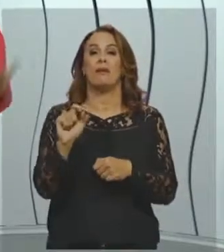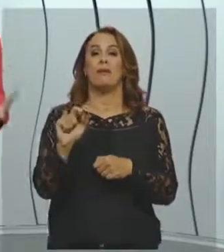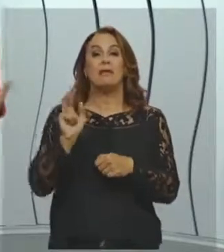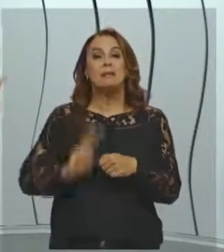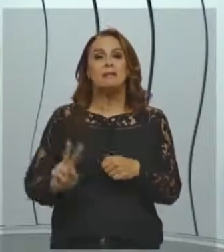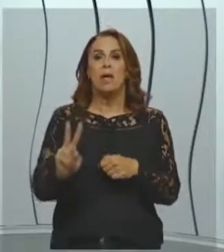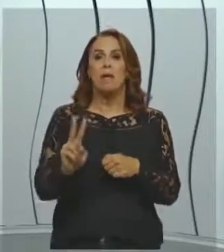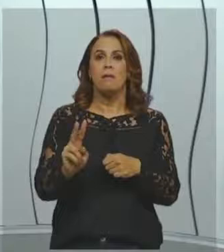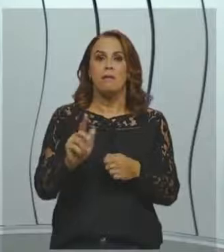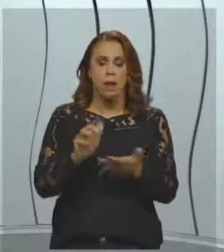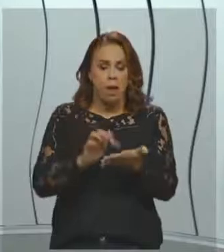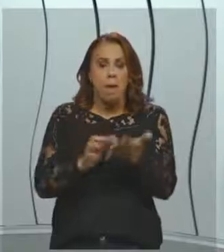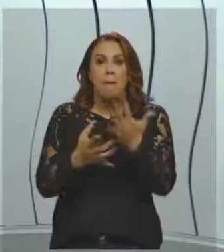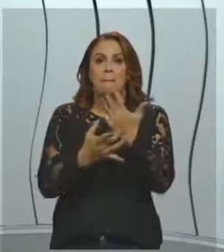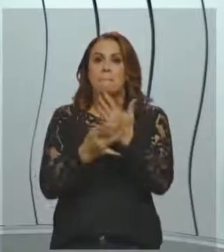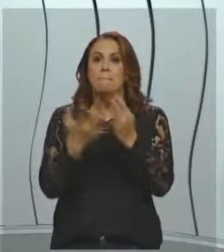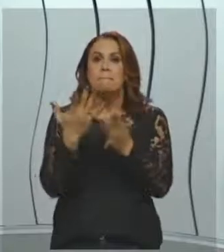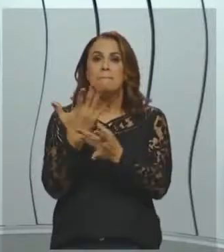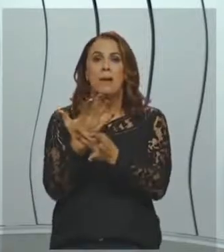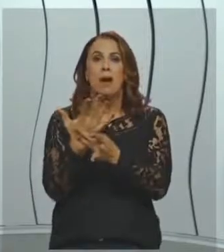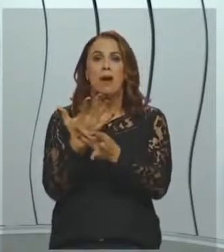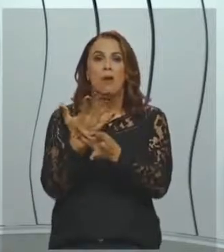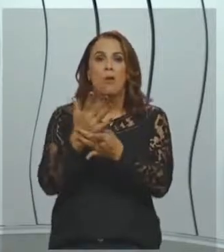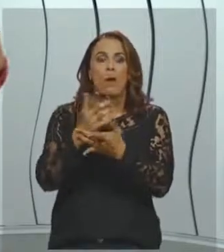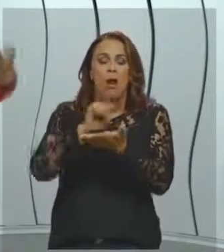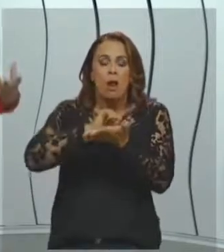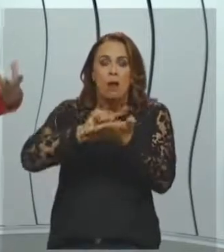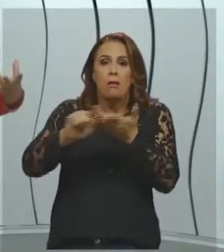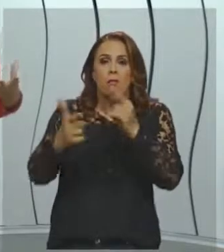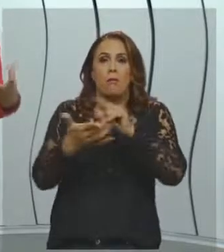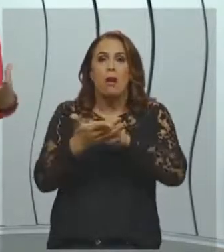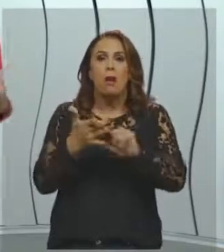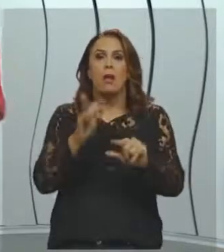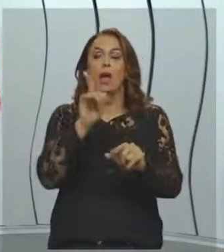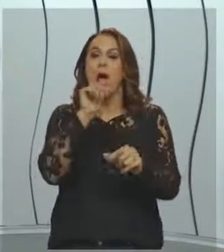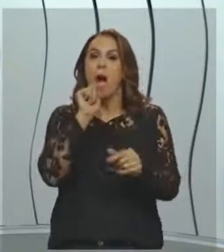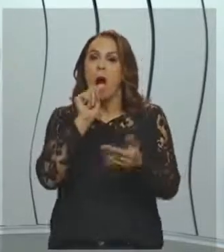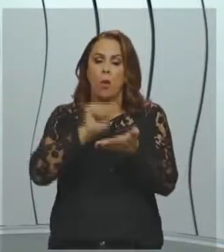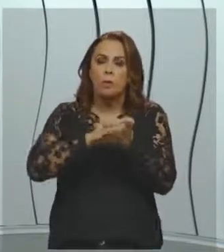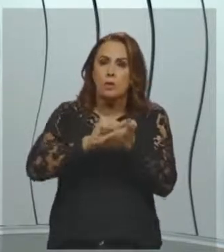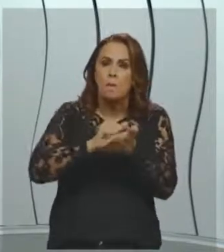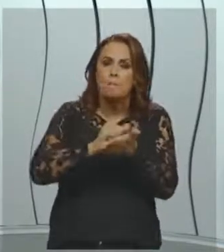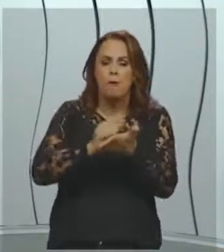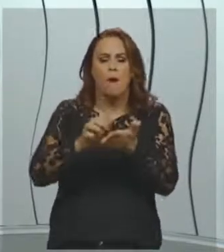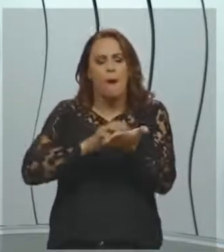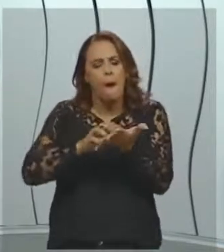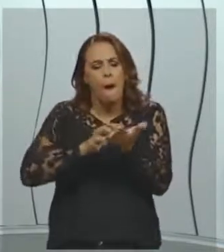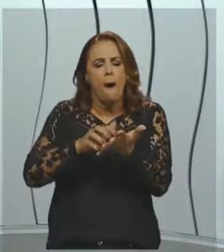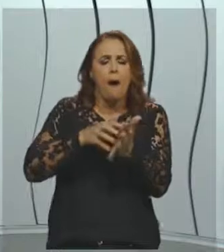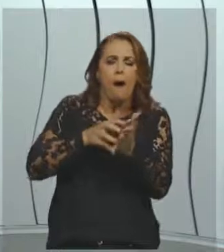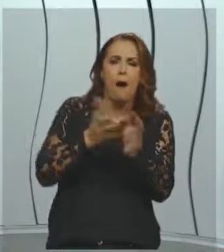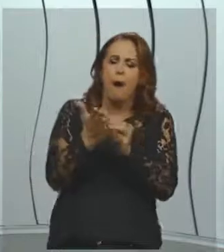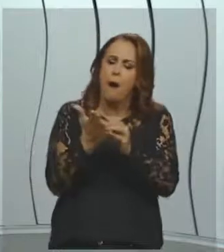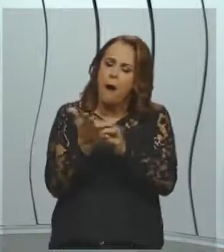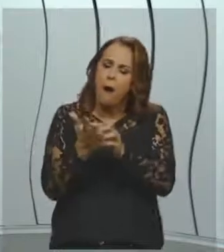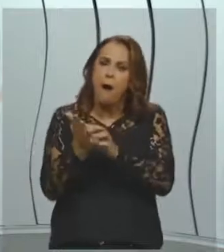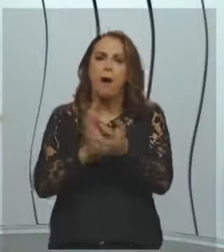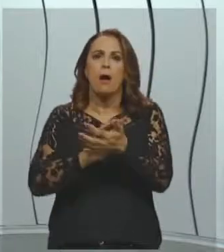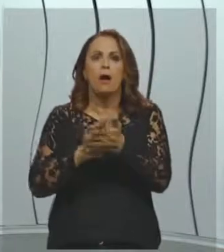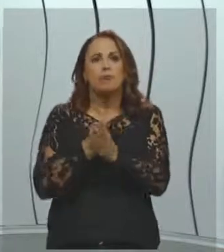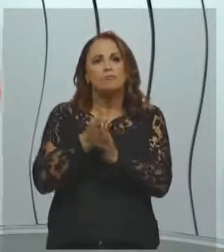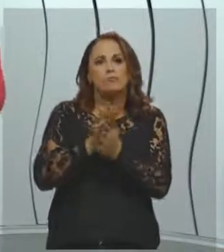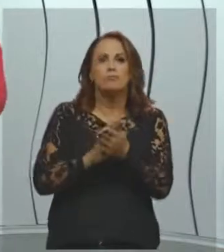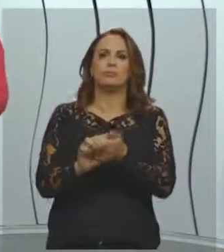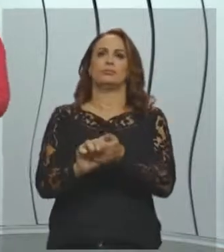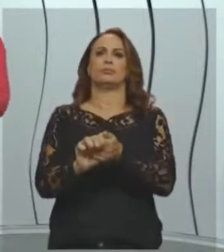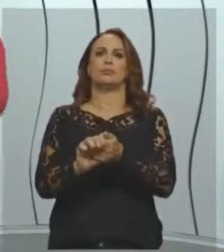higienizar bem as mãos várias vezes no dia, a água e o sabão. Se você não tem acesso imediato à água e sabão, utilize